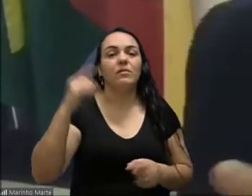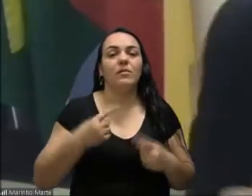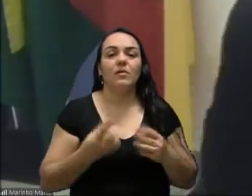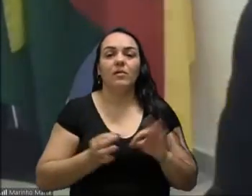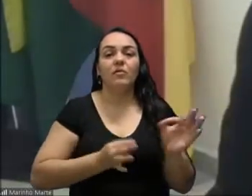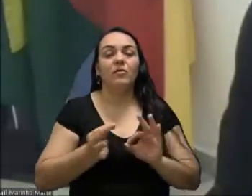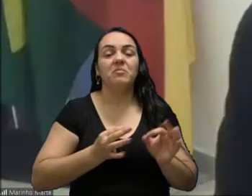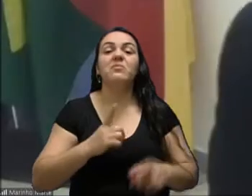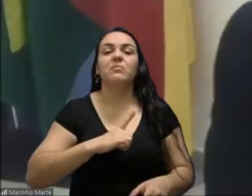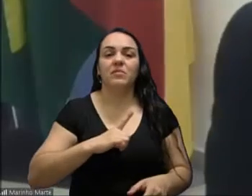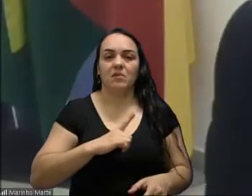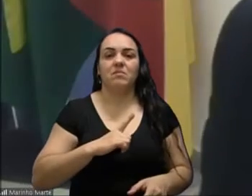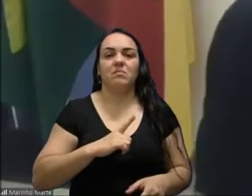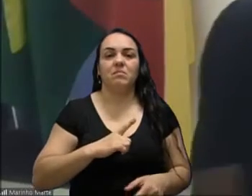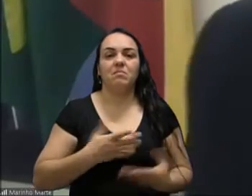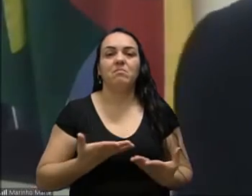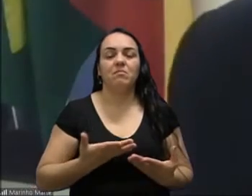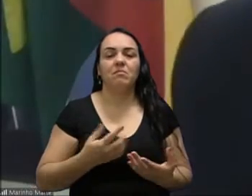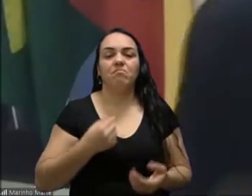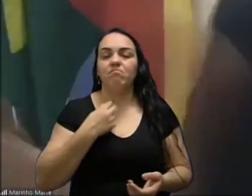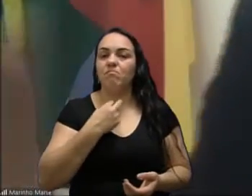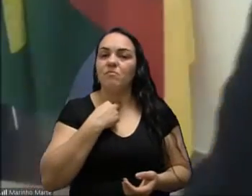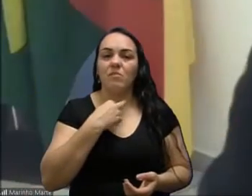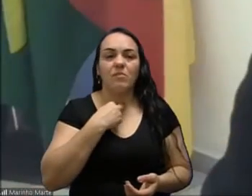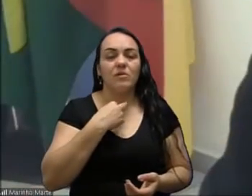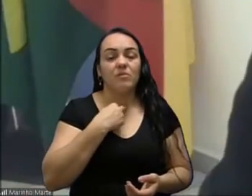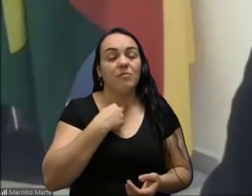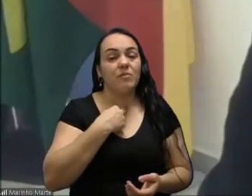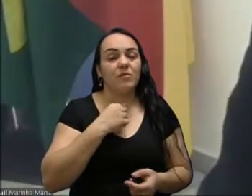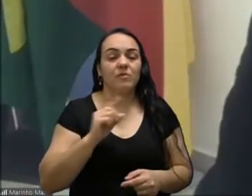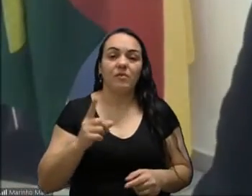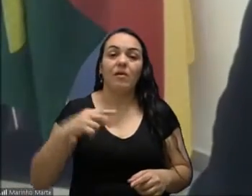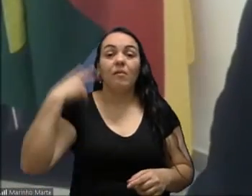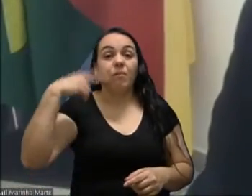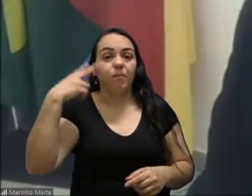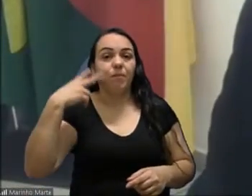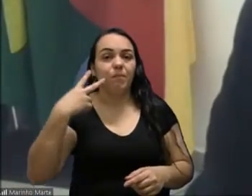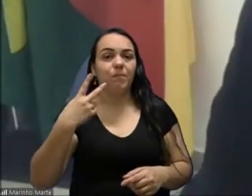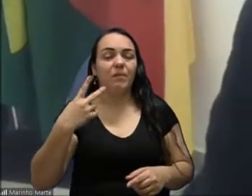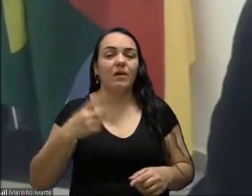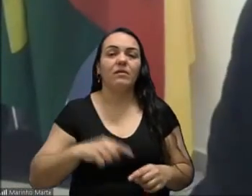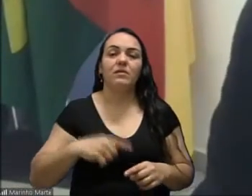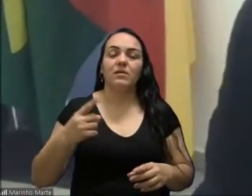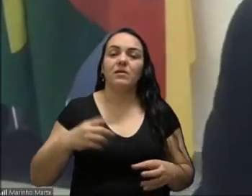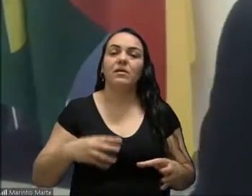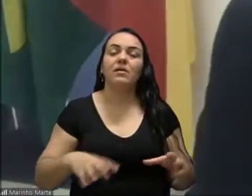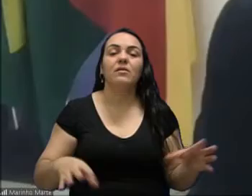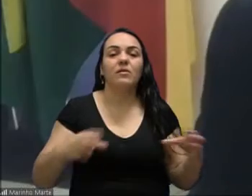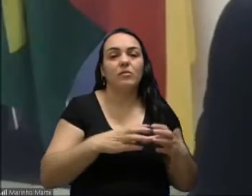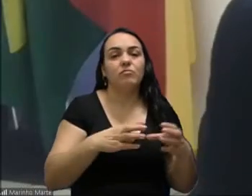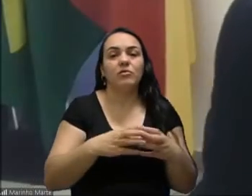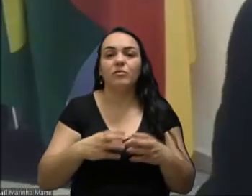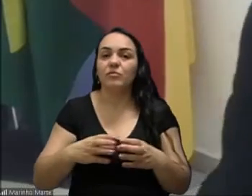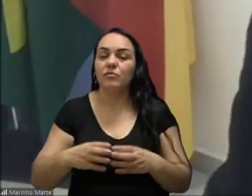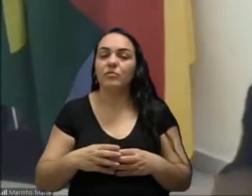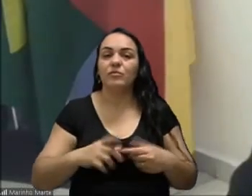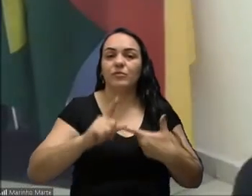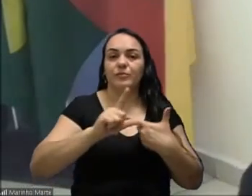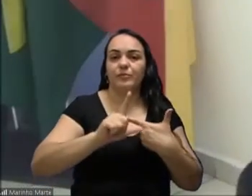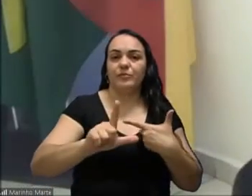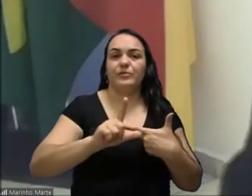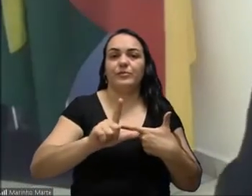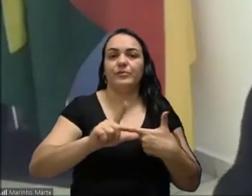projeto já existe muito bem eu não posso ou seja os vereadores integrantes do legislativo não podem